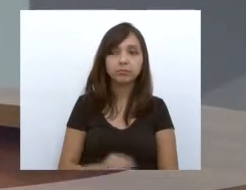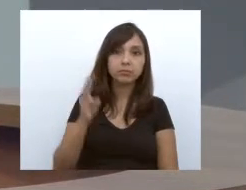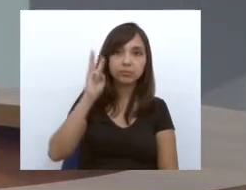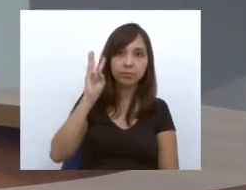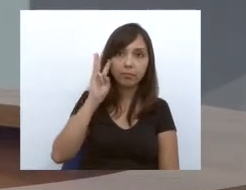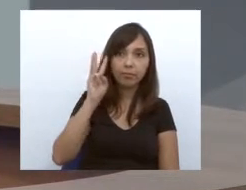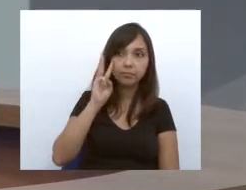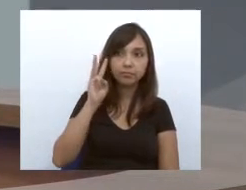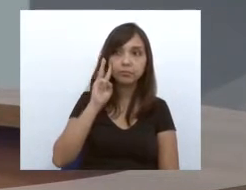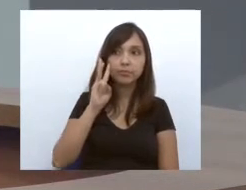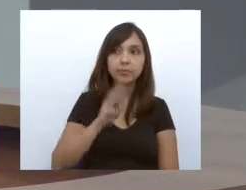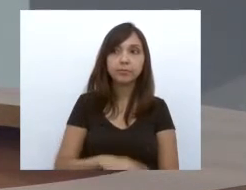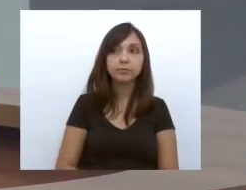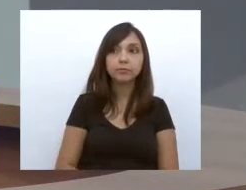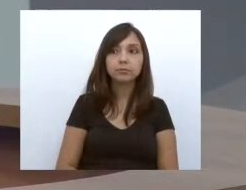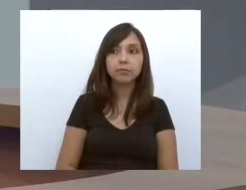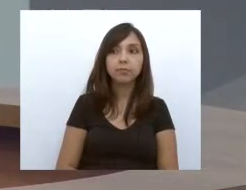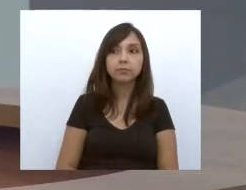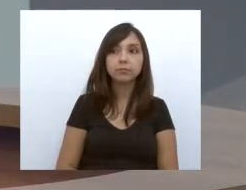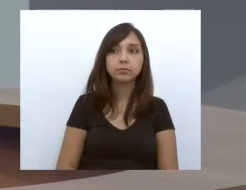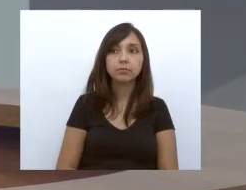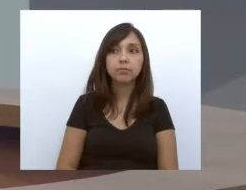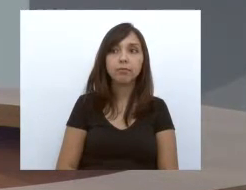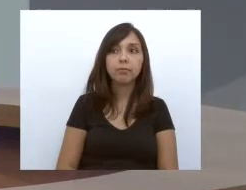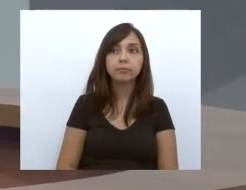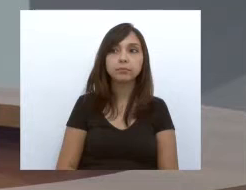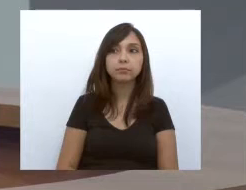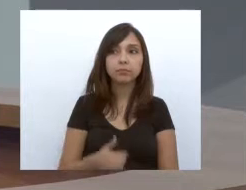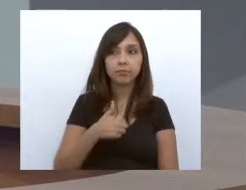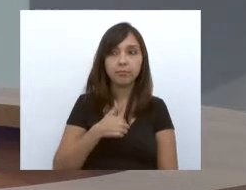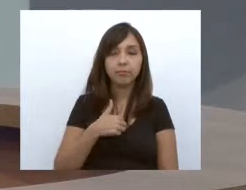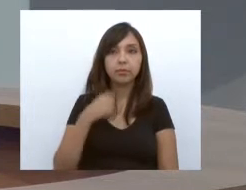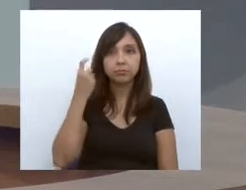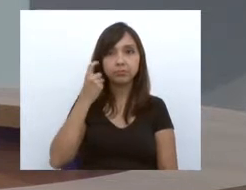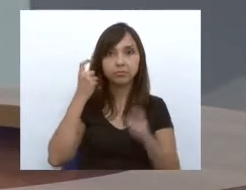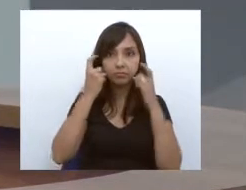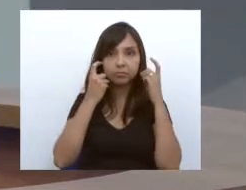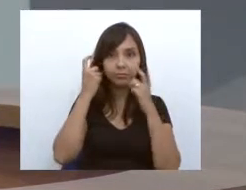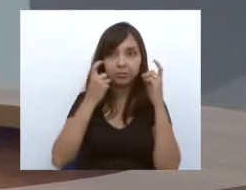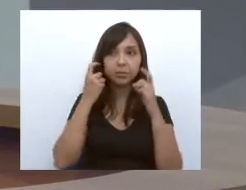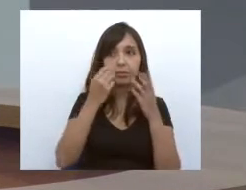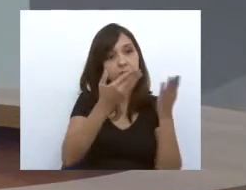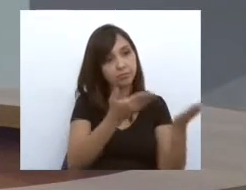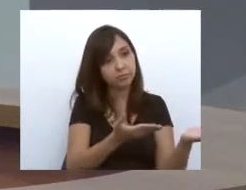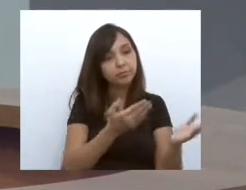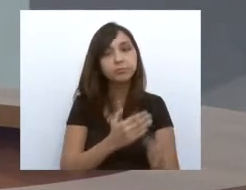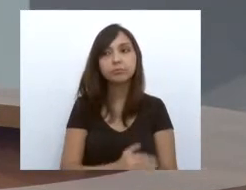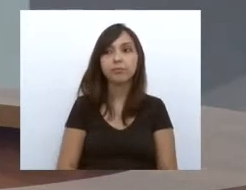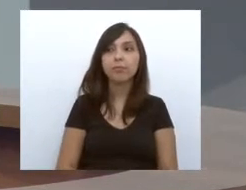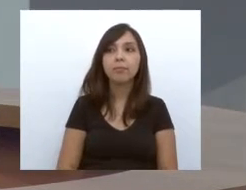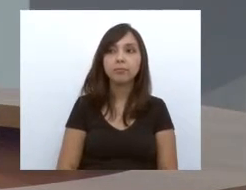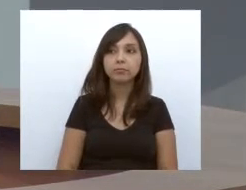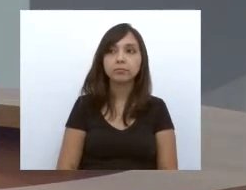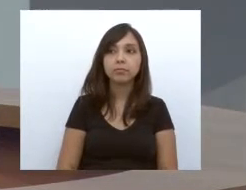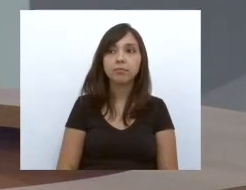terça-feira, no término da sessão, eu fiquei bastante preocupado com Vossa Excelência.